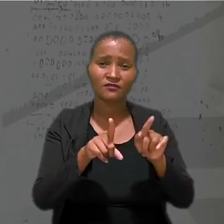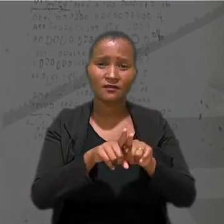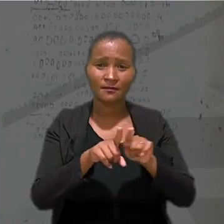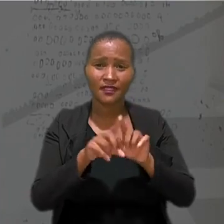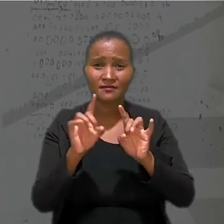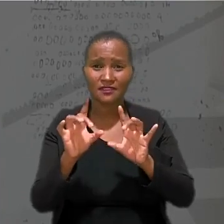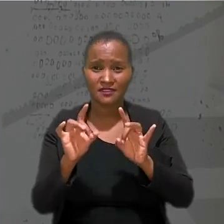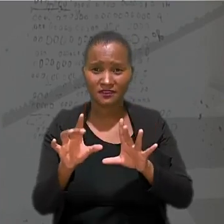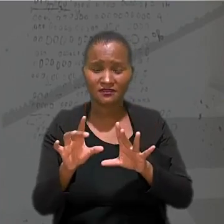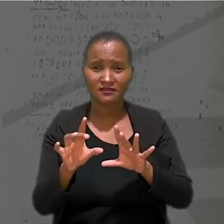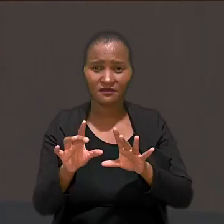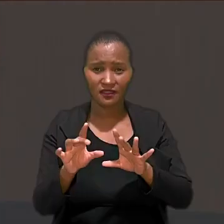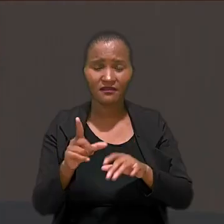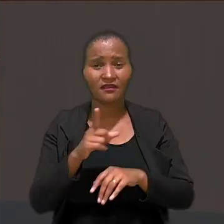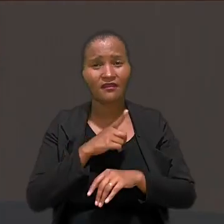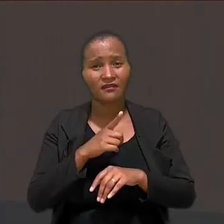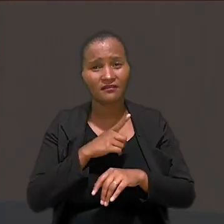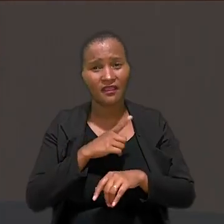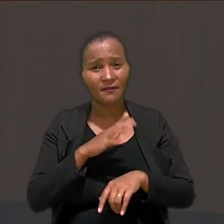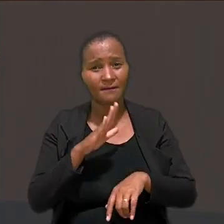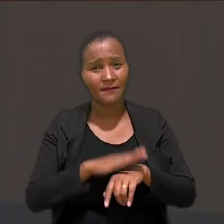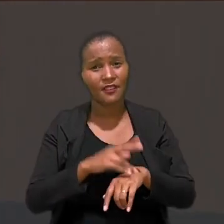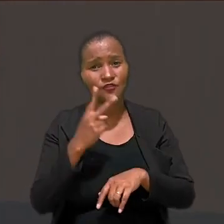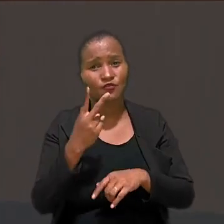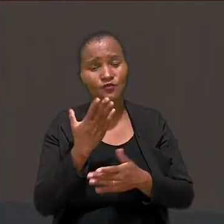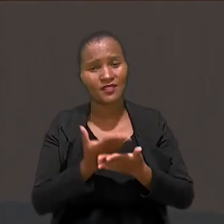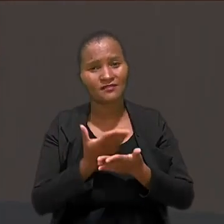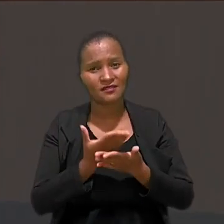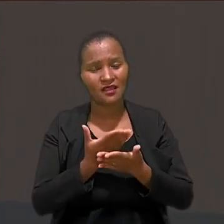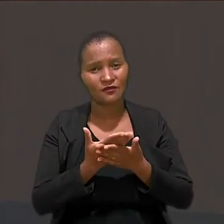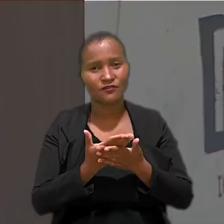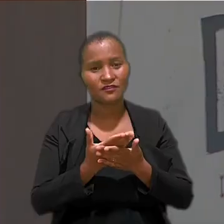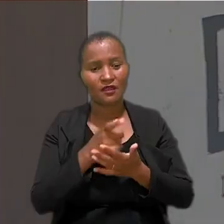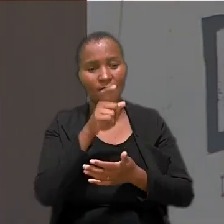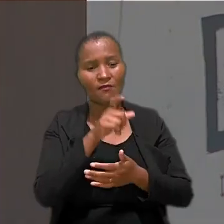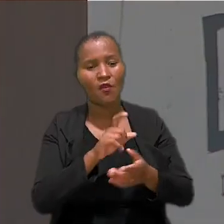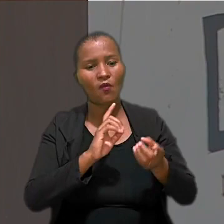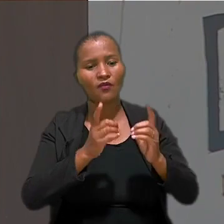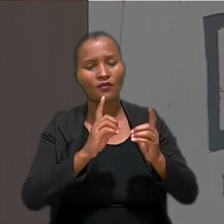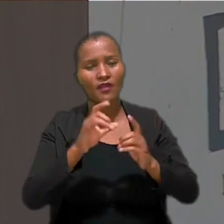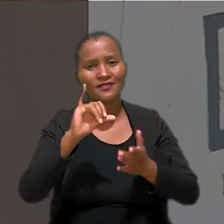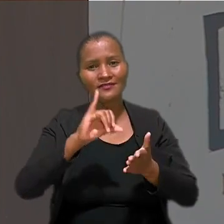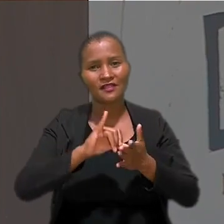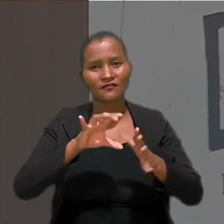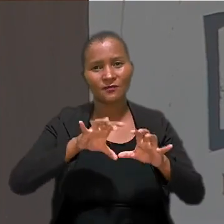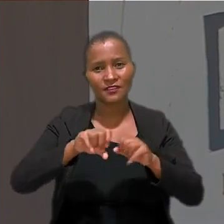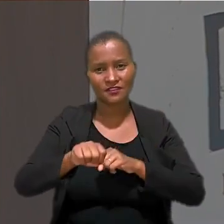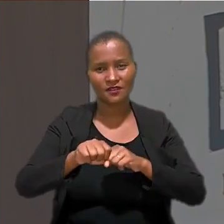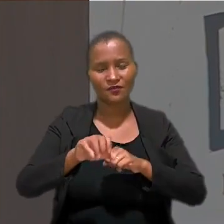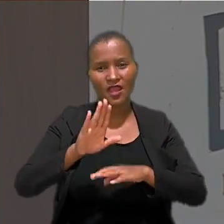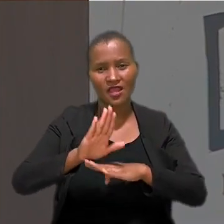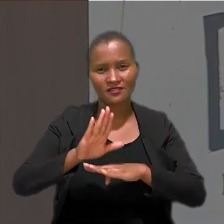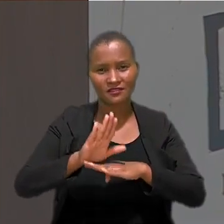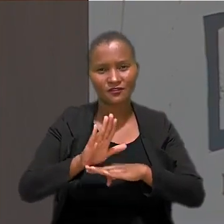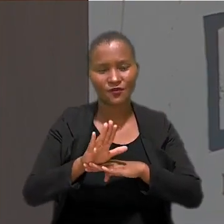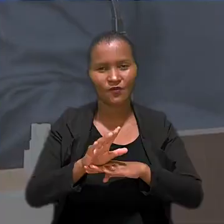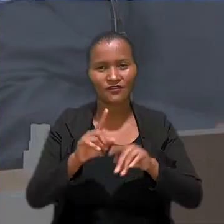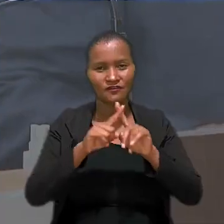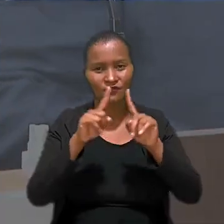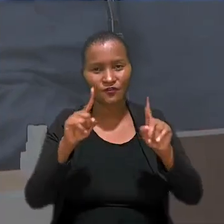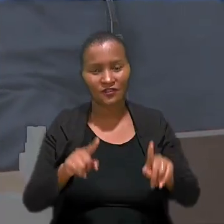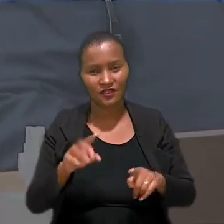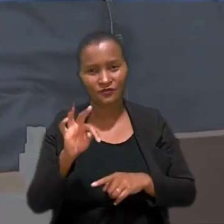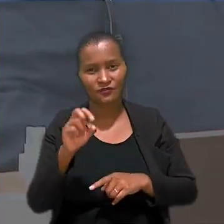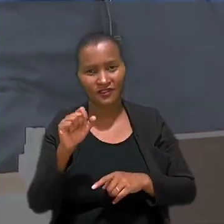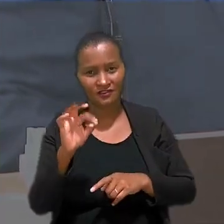e especialistas. Estão previstas outras 2 aulas. Para o coordenador do Centro de Formação de Assessores